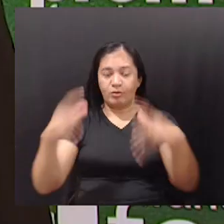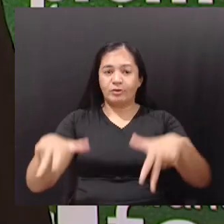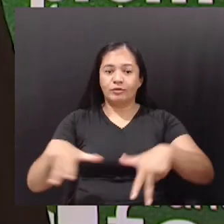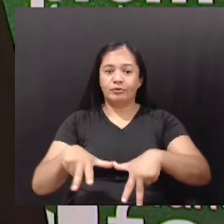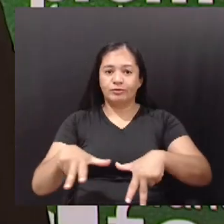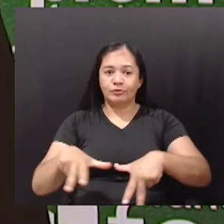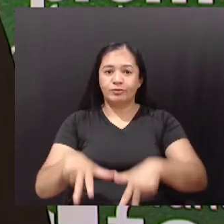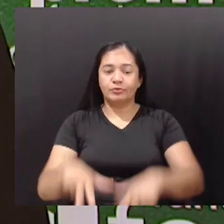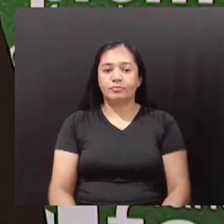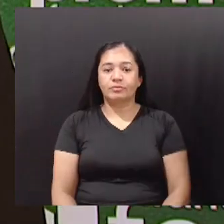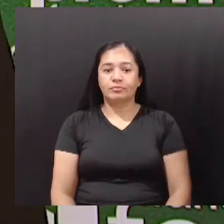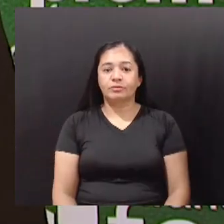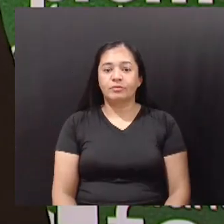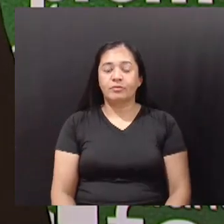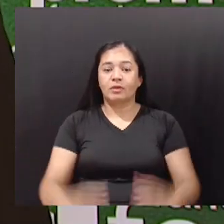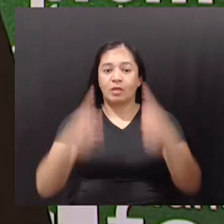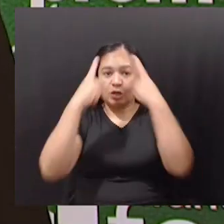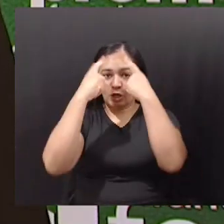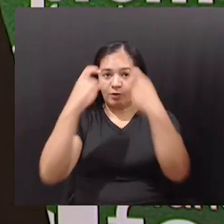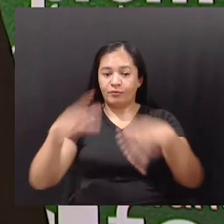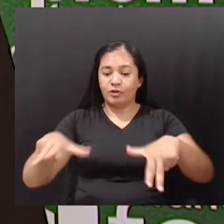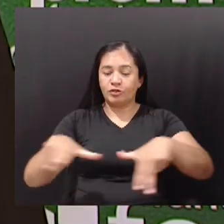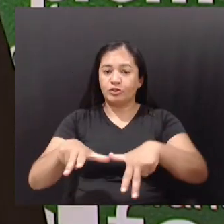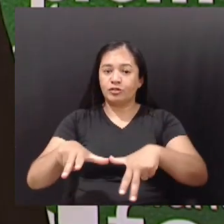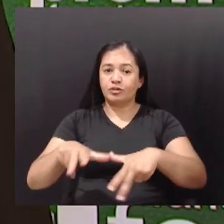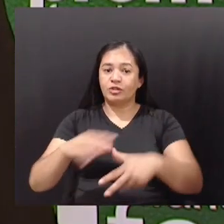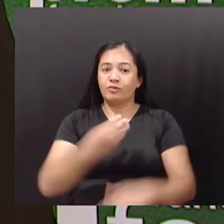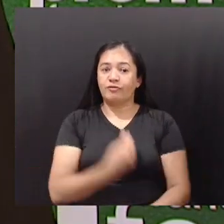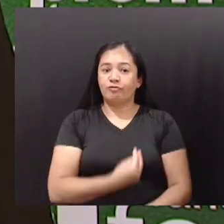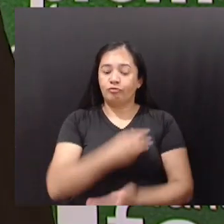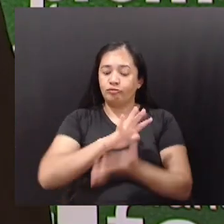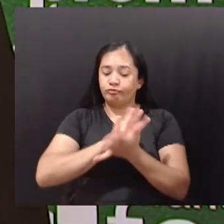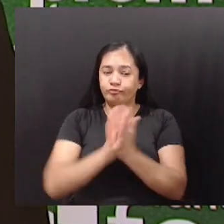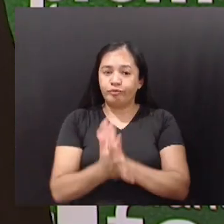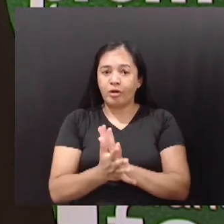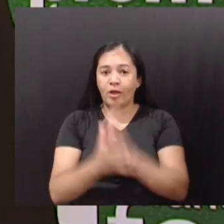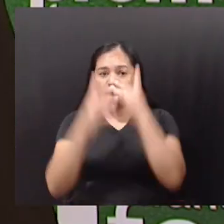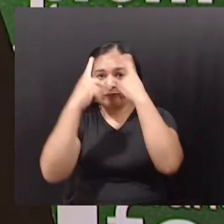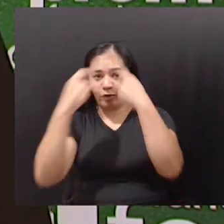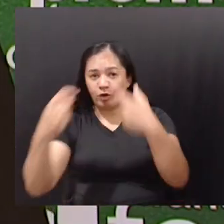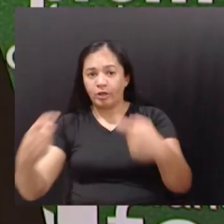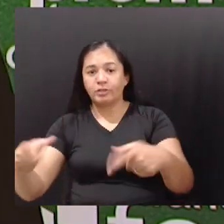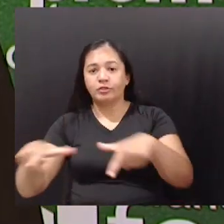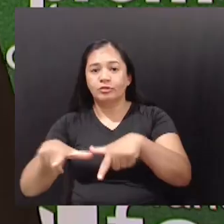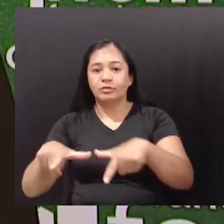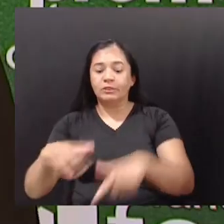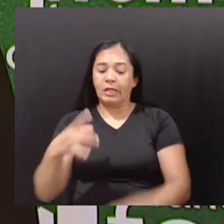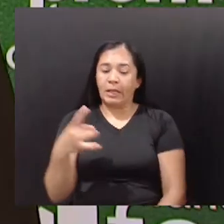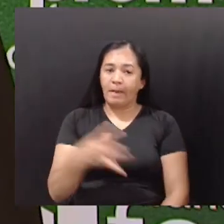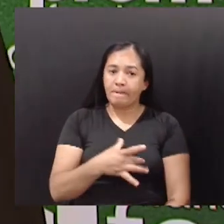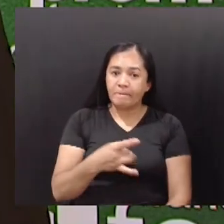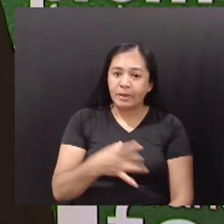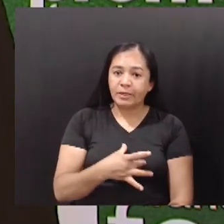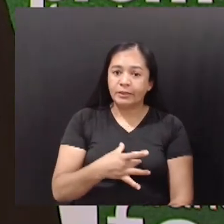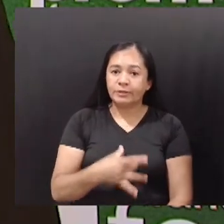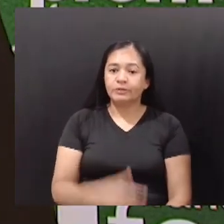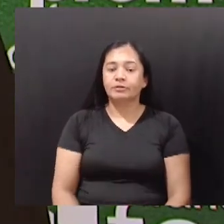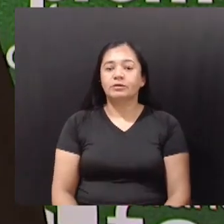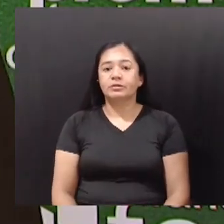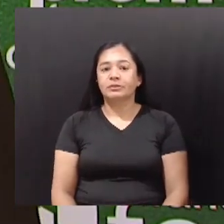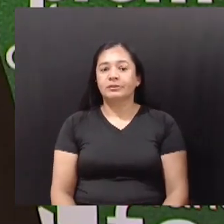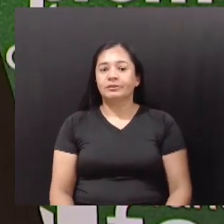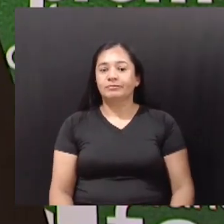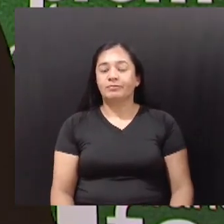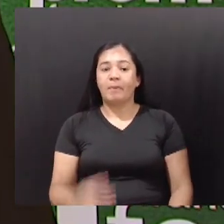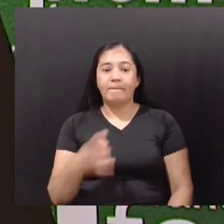Violência de gênero destrói vínculos familiares, violência de gênero cria medo, medo não combina com uma convivência